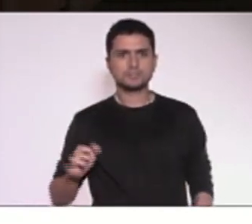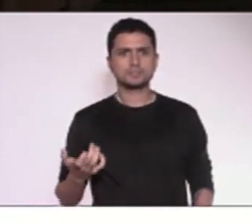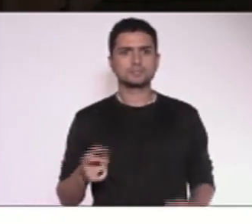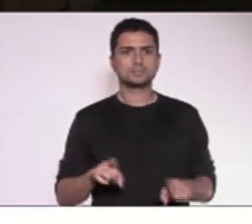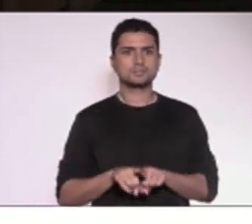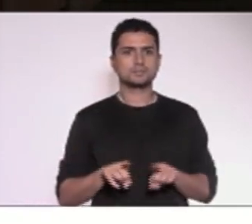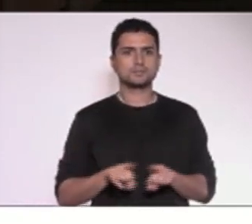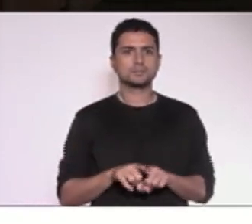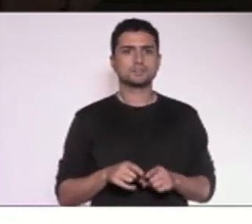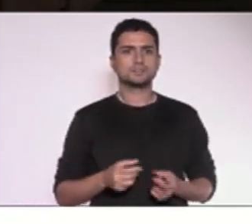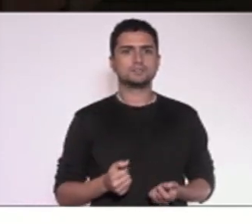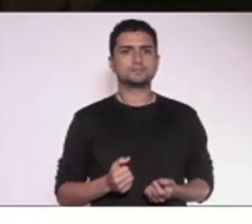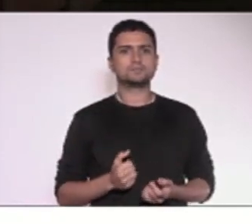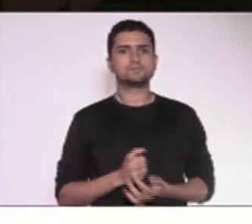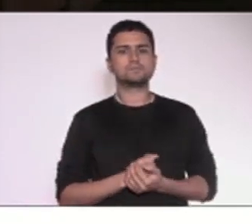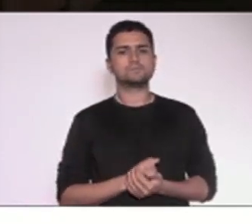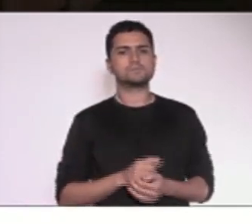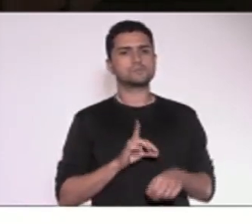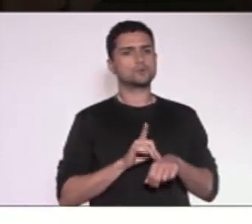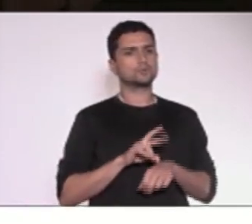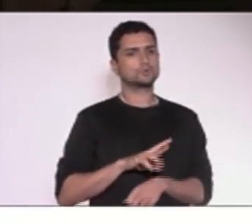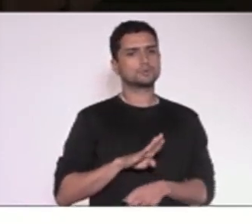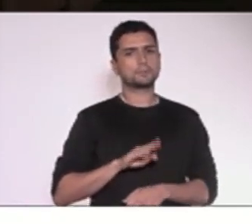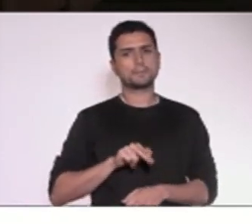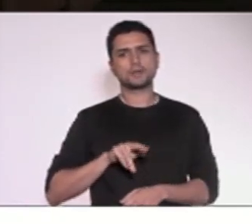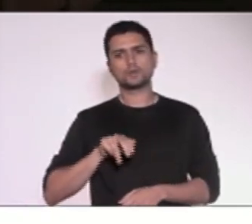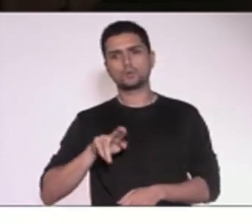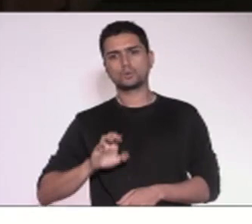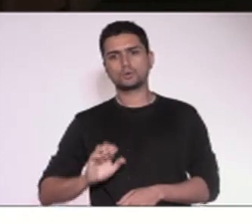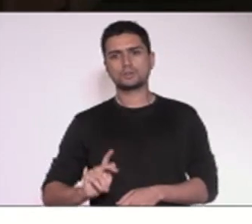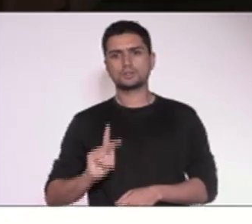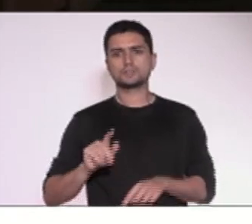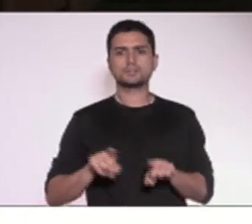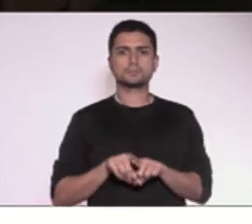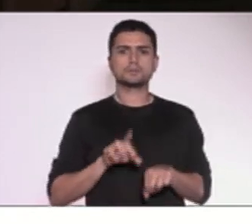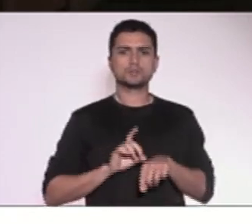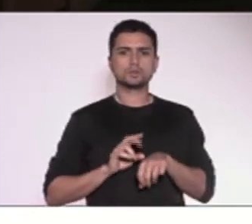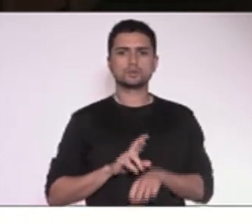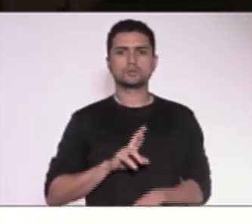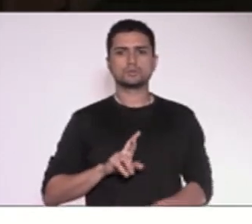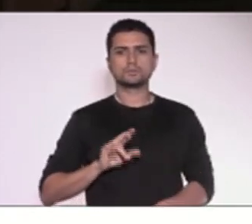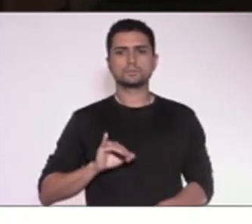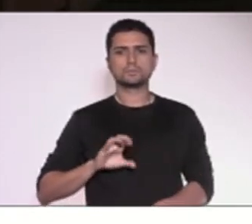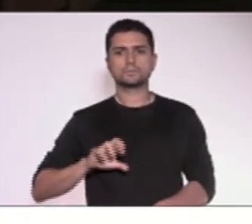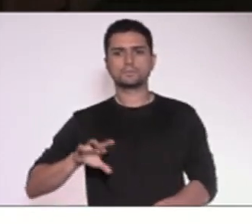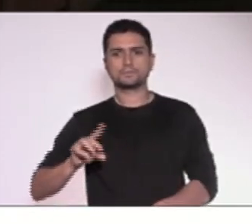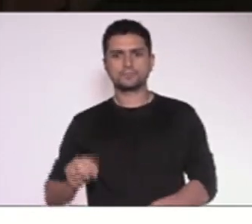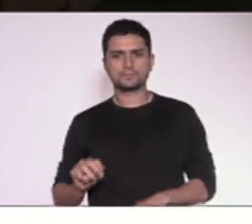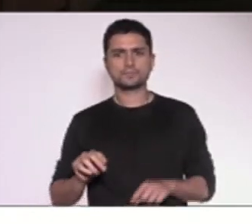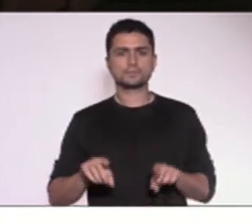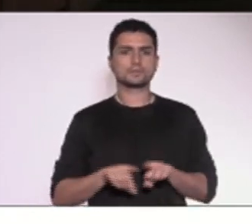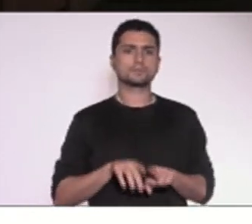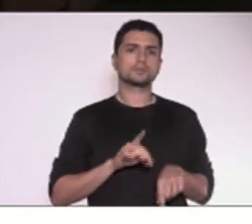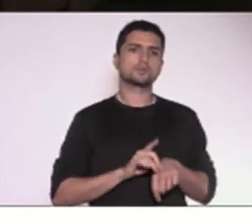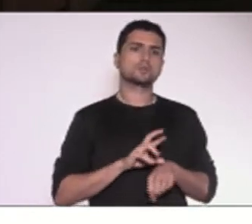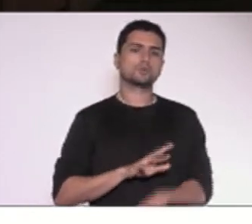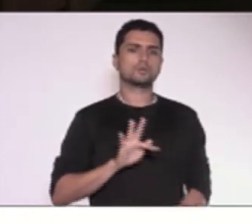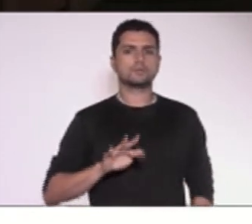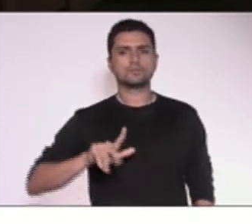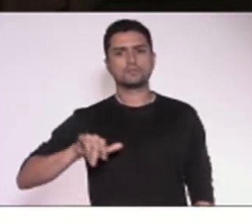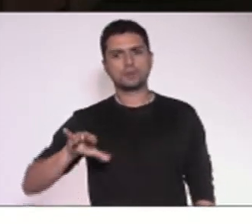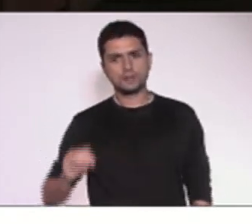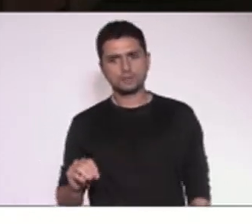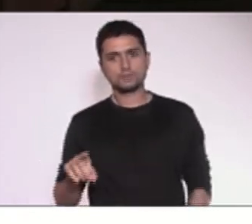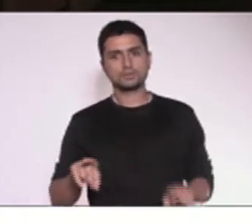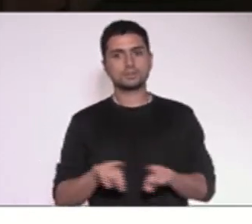minha sub, o doutor Baruch, doutor Ricardo, doutor Flávio. Esqueci de fazer referência a